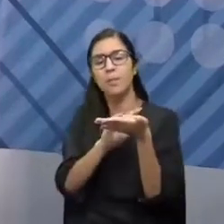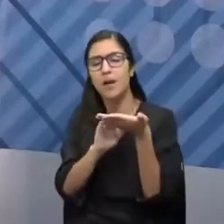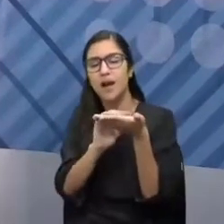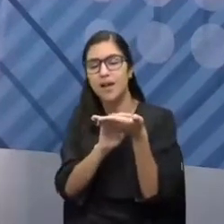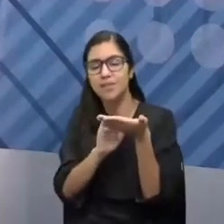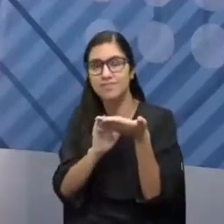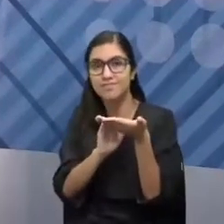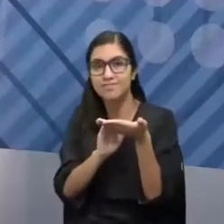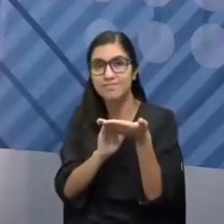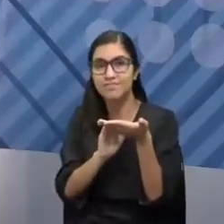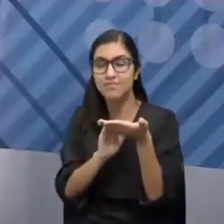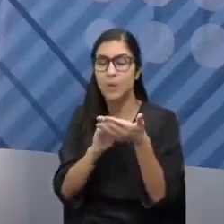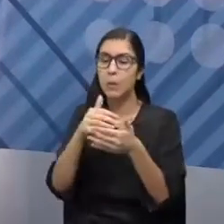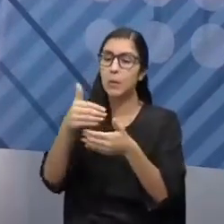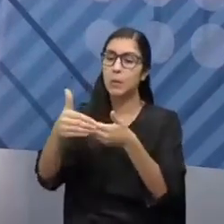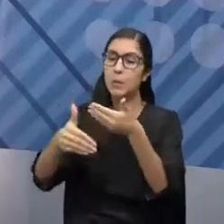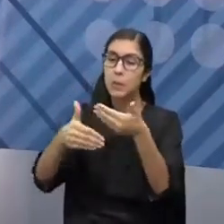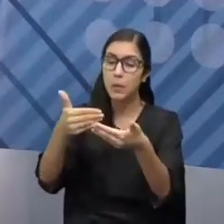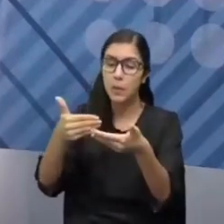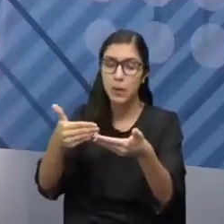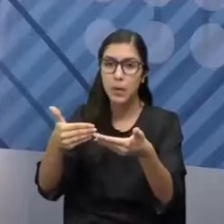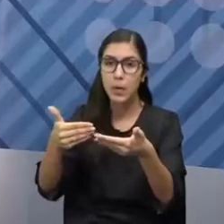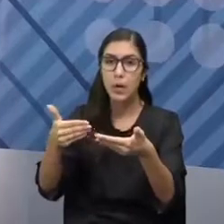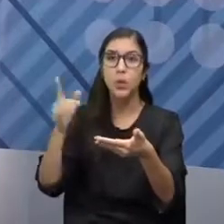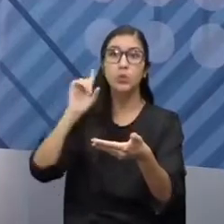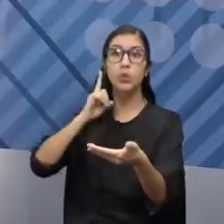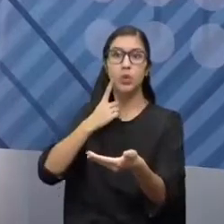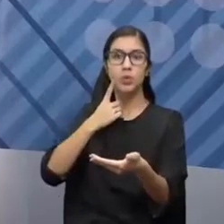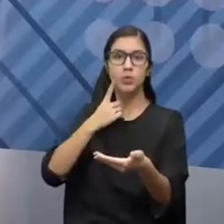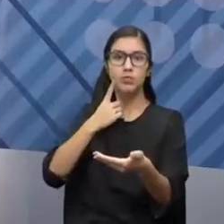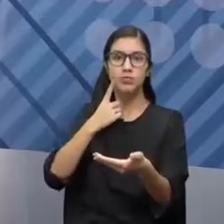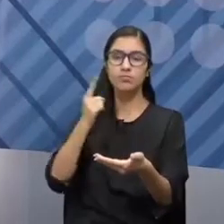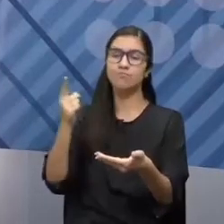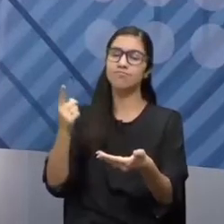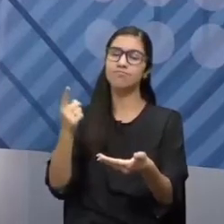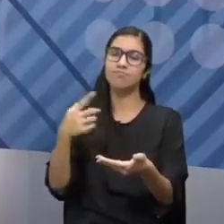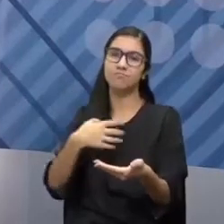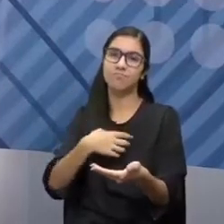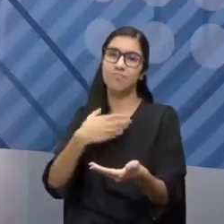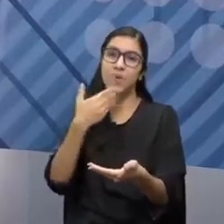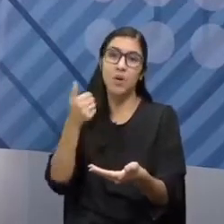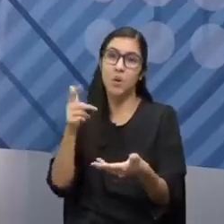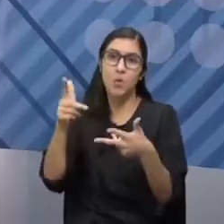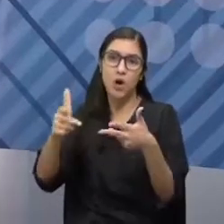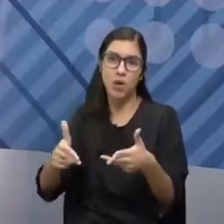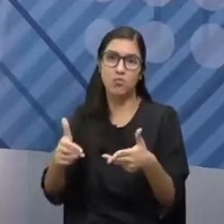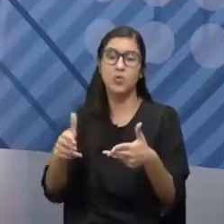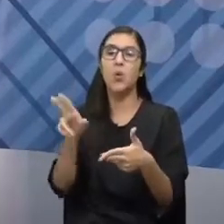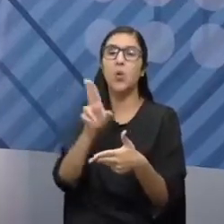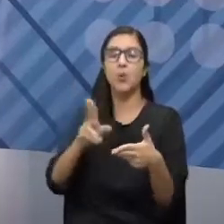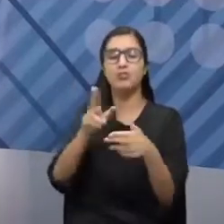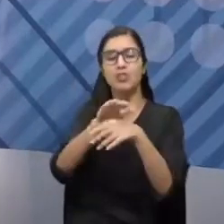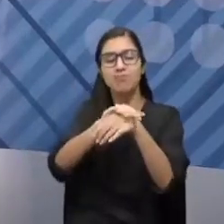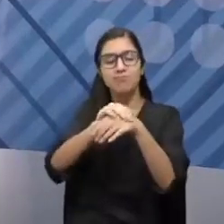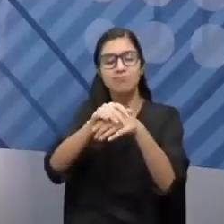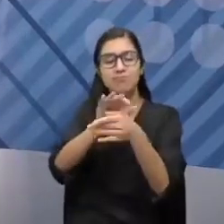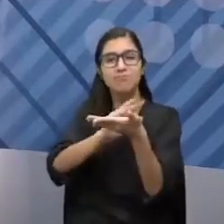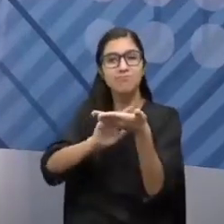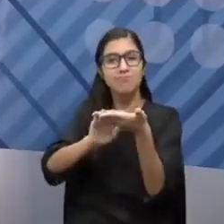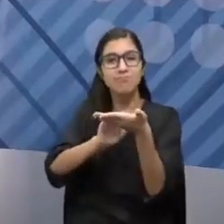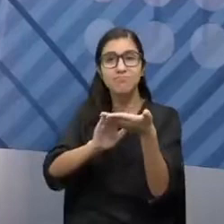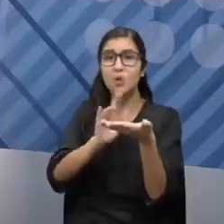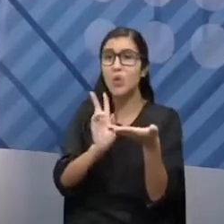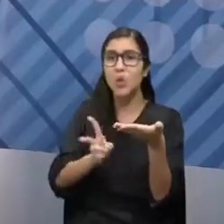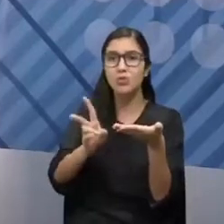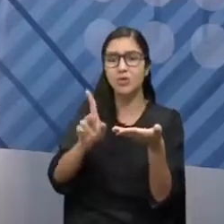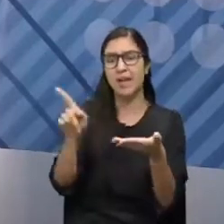e fica depois com o surdo-cegueira, ele vai acontecer a mesma coisa, ele vai utilizar o Braille, provavelmente,